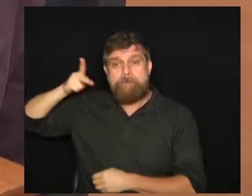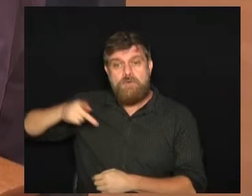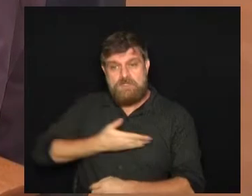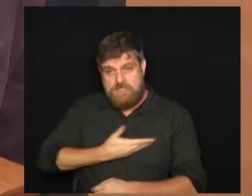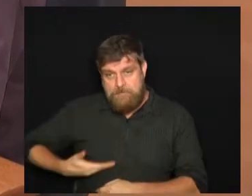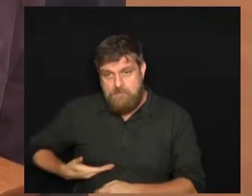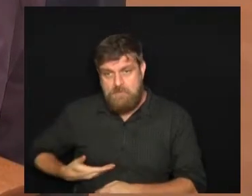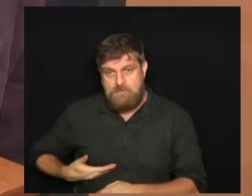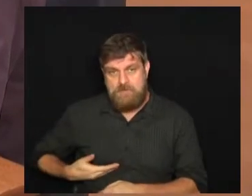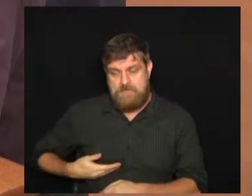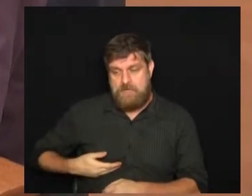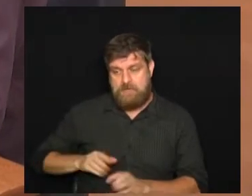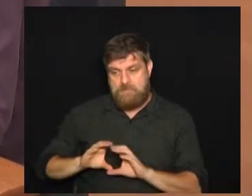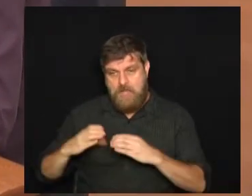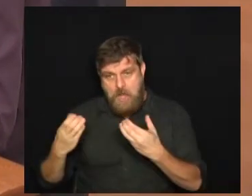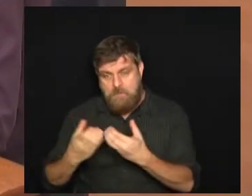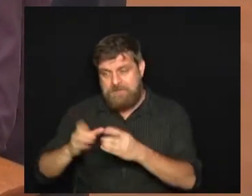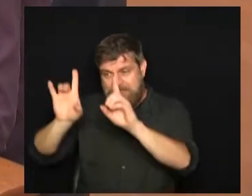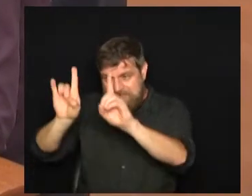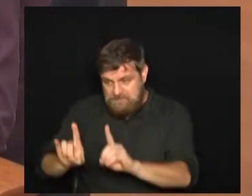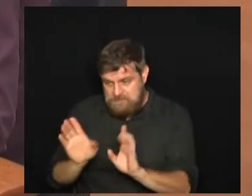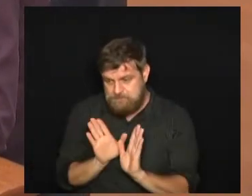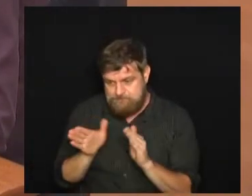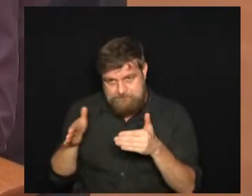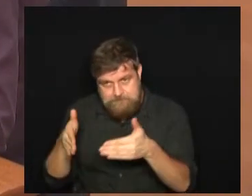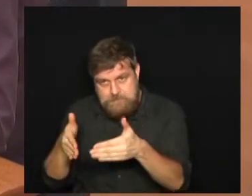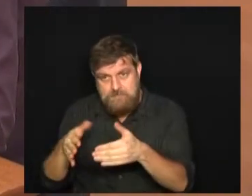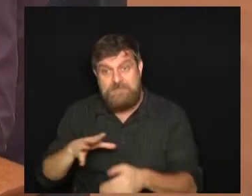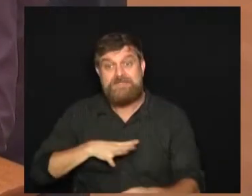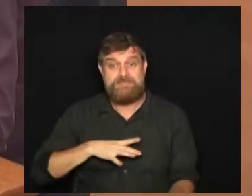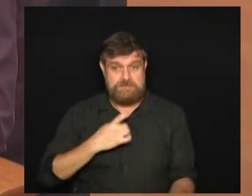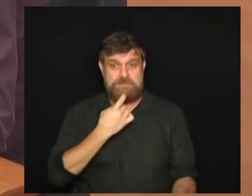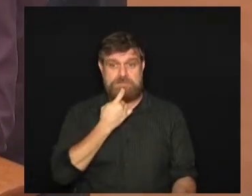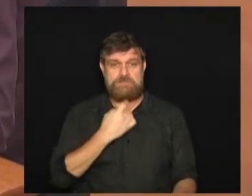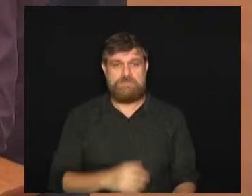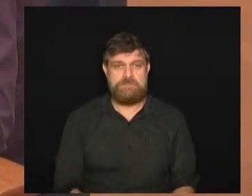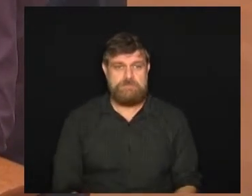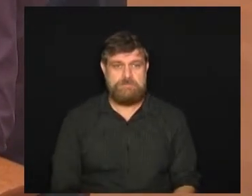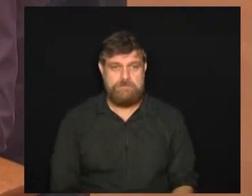as pessoas com deficiência na nossa cidade de Campinas.